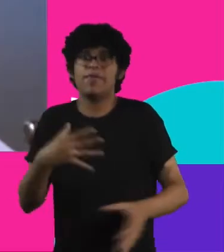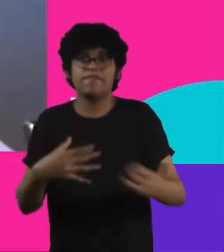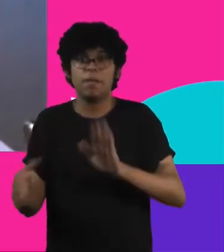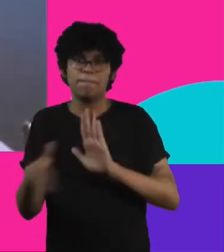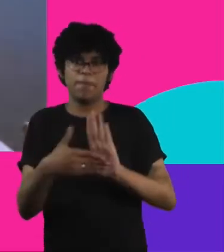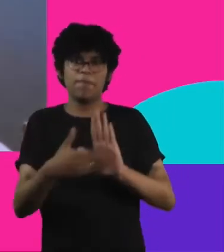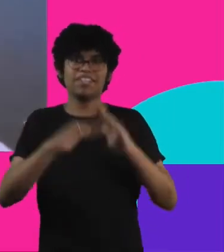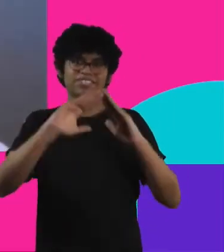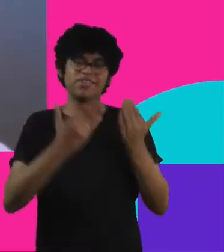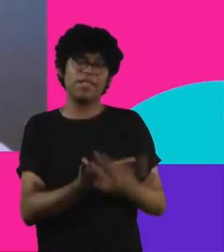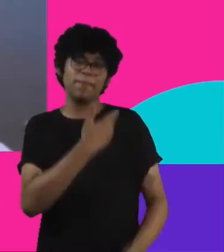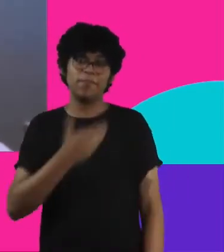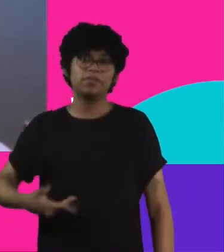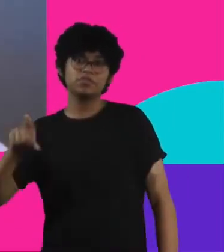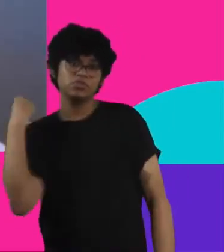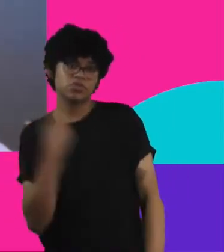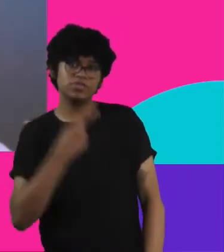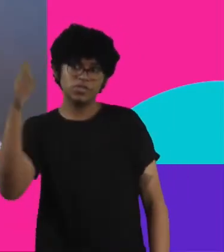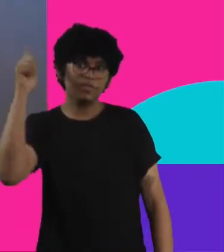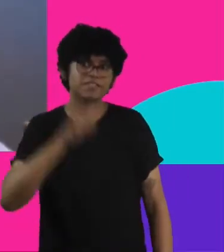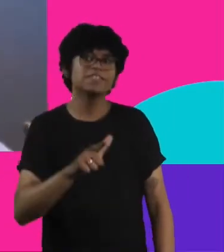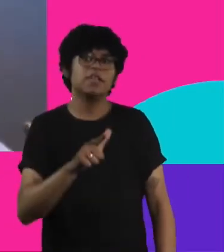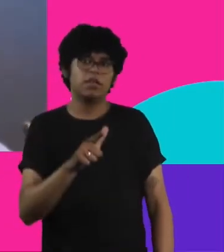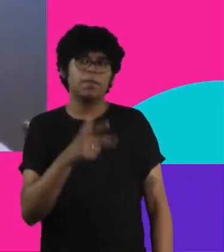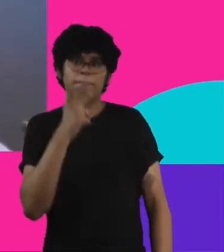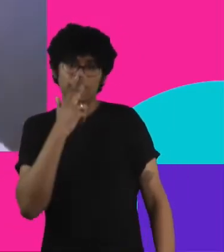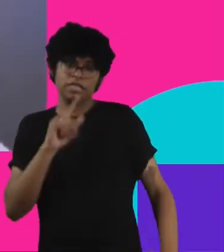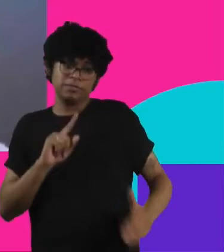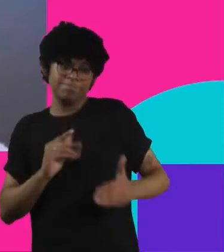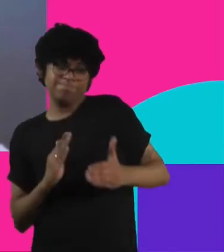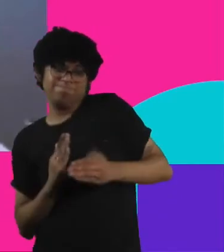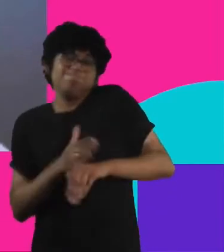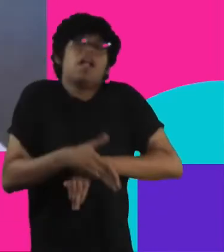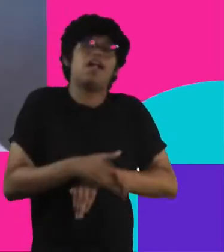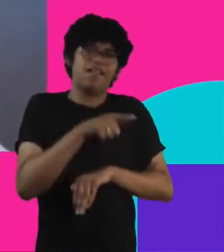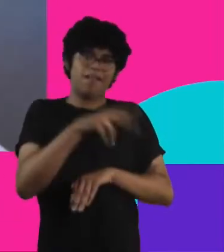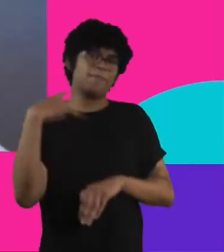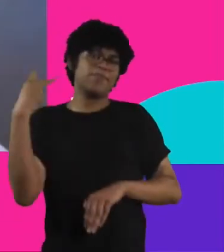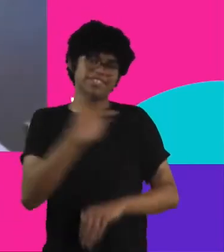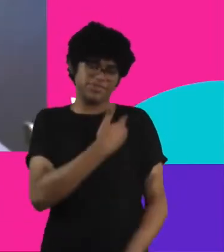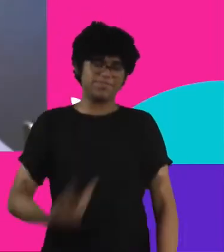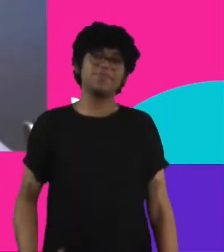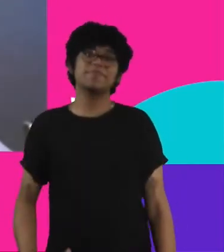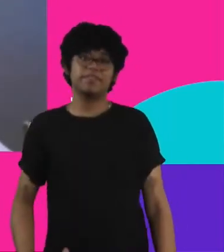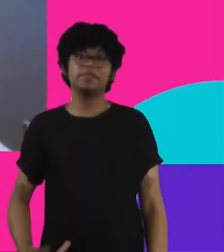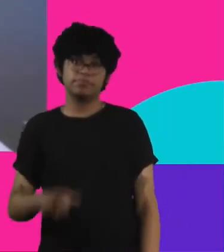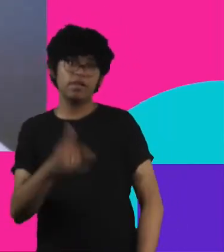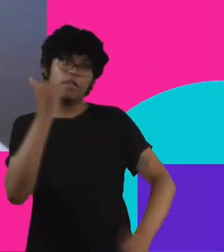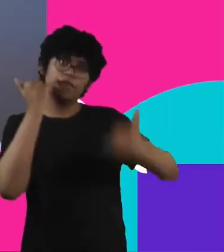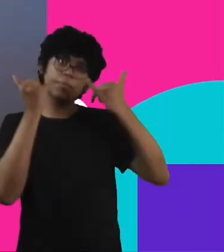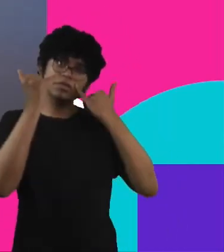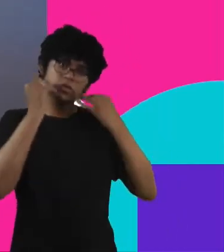proposta onde a gente consiga realmente entrar no poder público, na política pública, com estas formações, levando